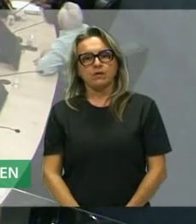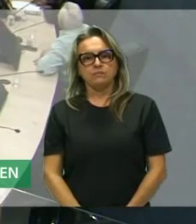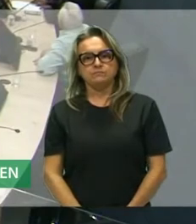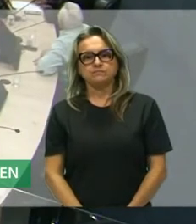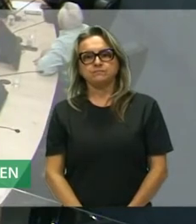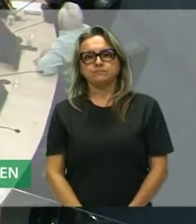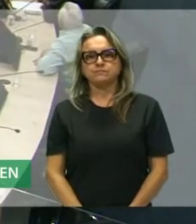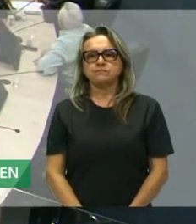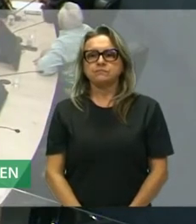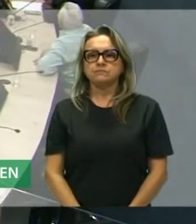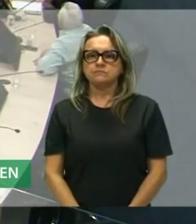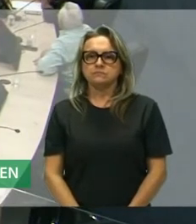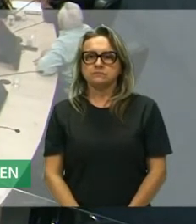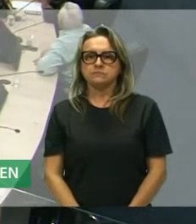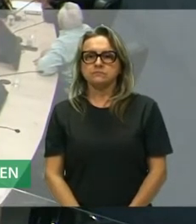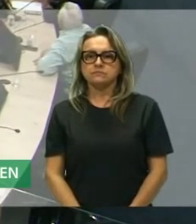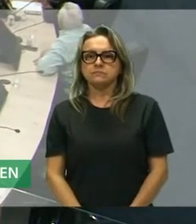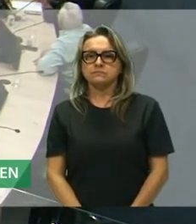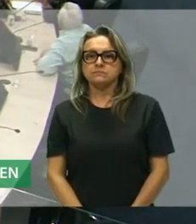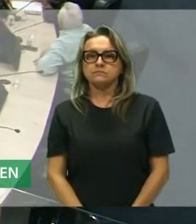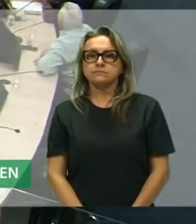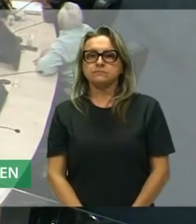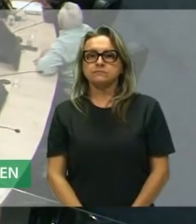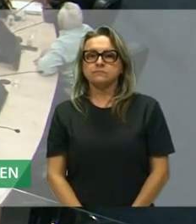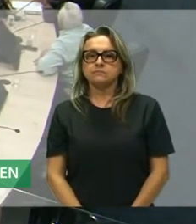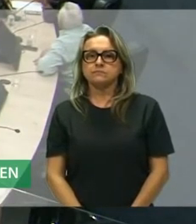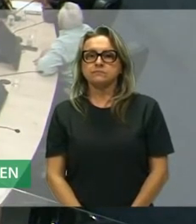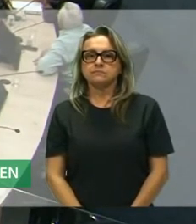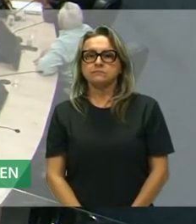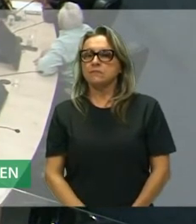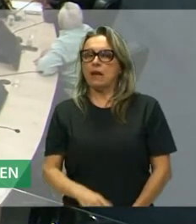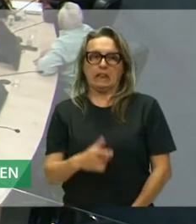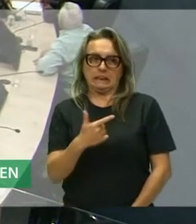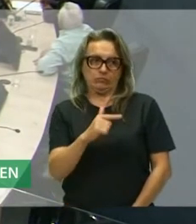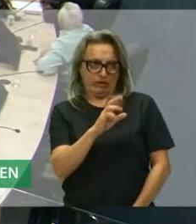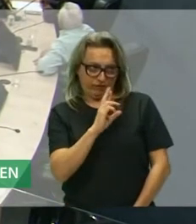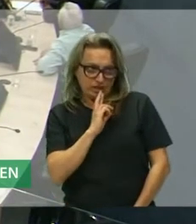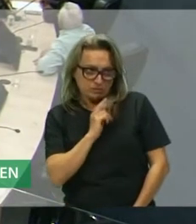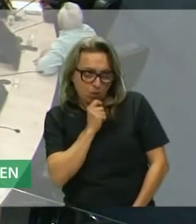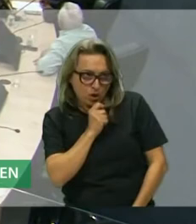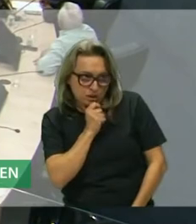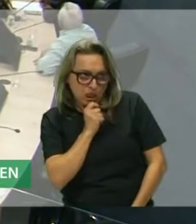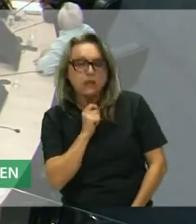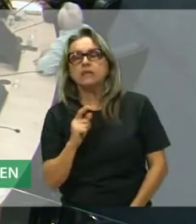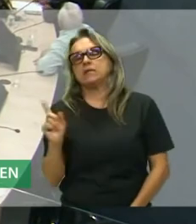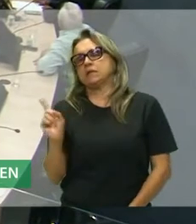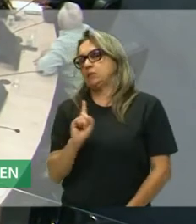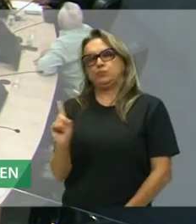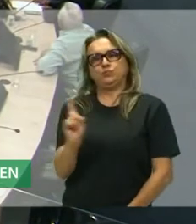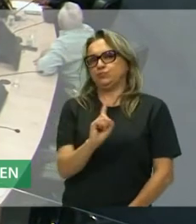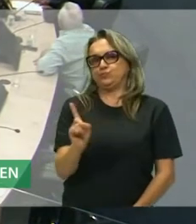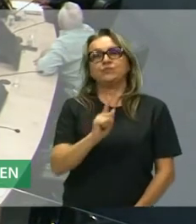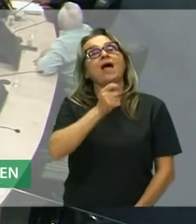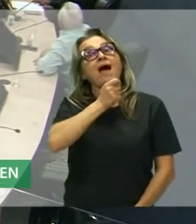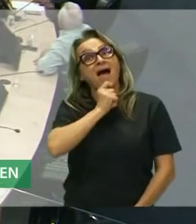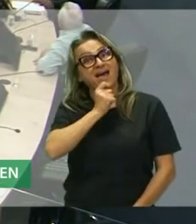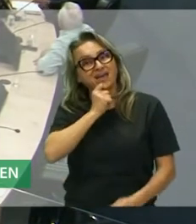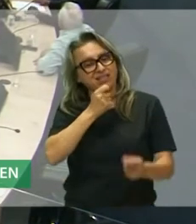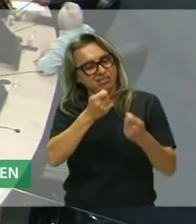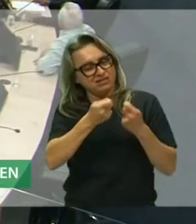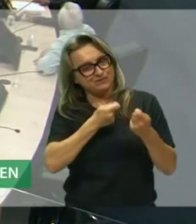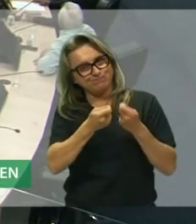Sim, não houve ainda essa resposta para a senhora. Não, não. Nós estamos ainda em negociação com